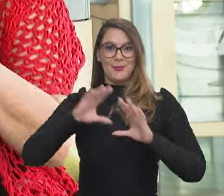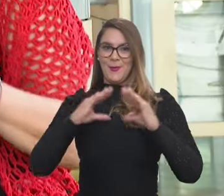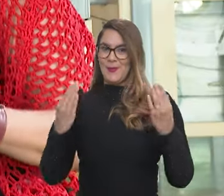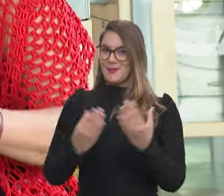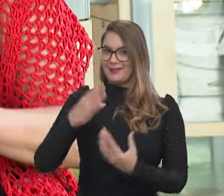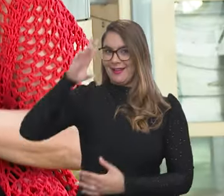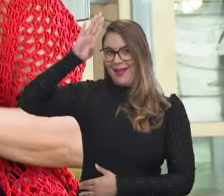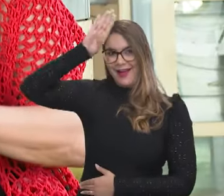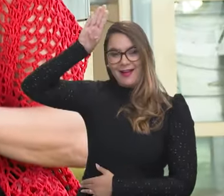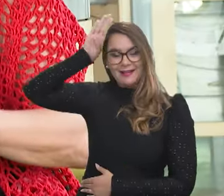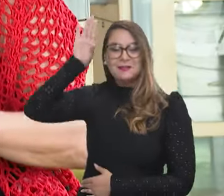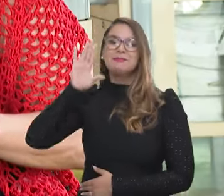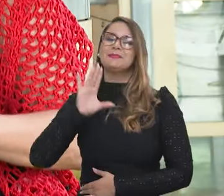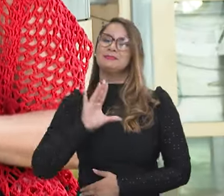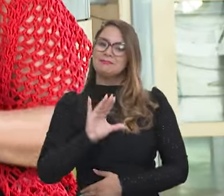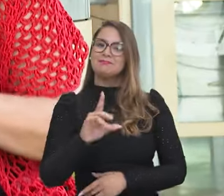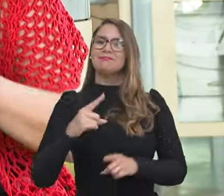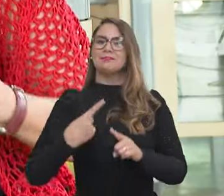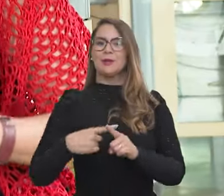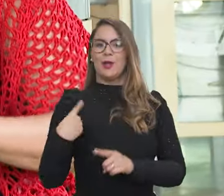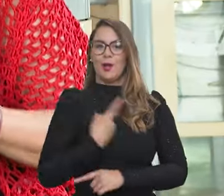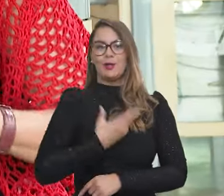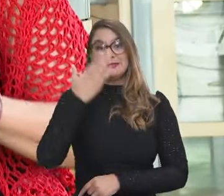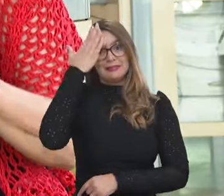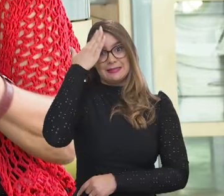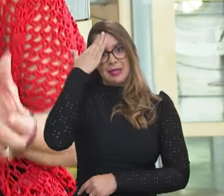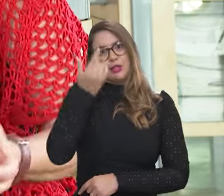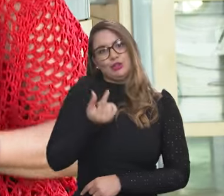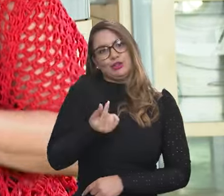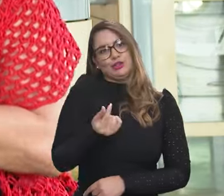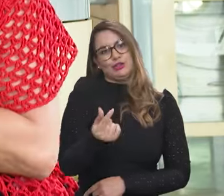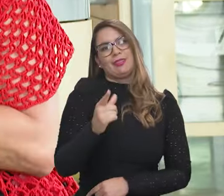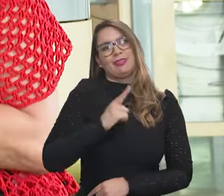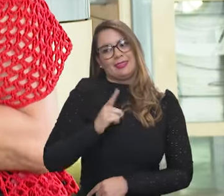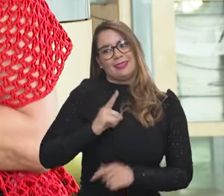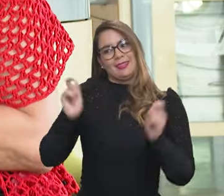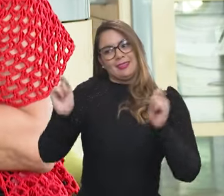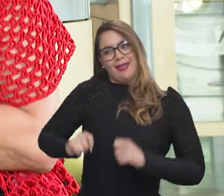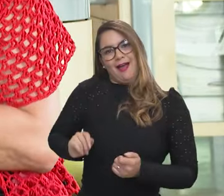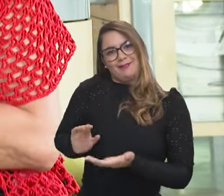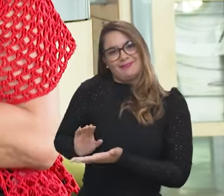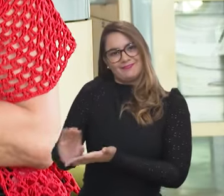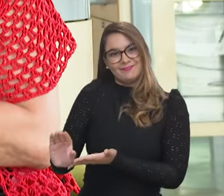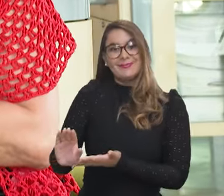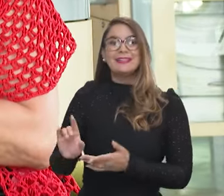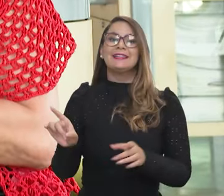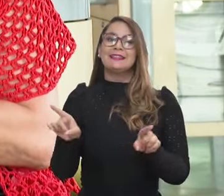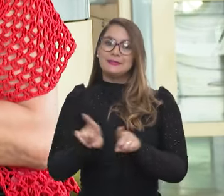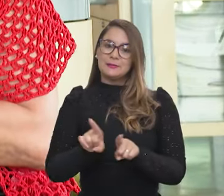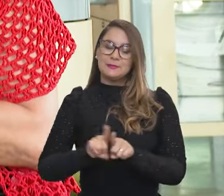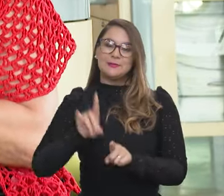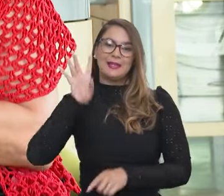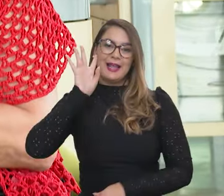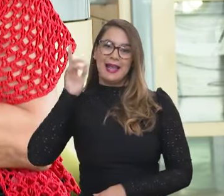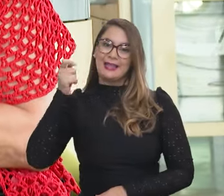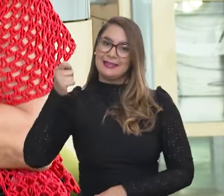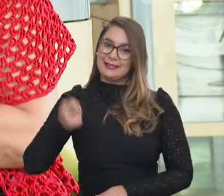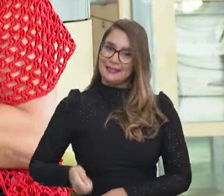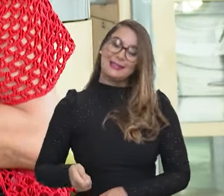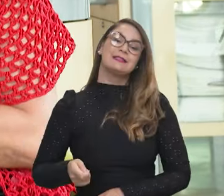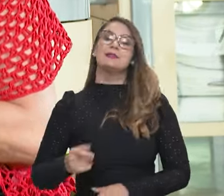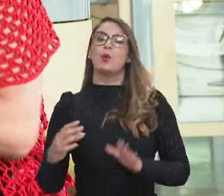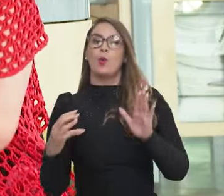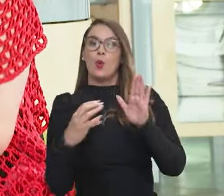a comunidade acadêmica e científica, sabendo que, portanto, tinha recursos para poder aplicar. Houve também a decisão